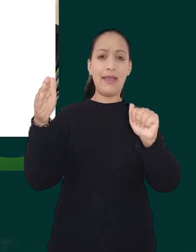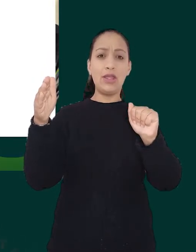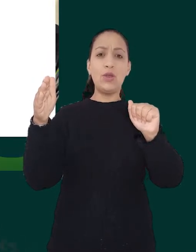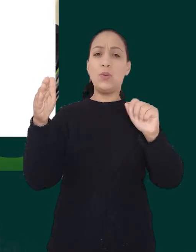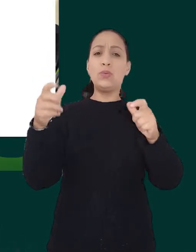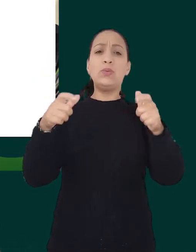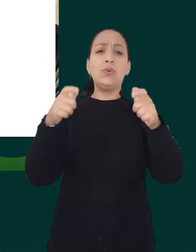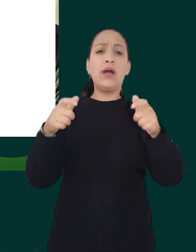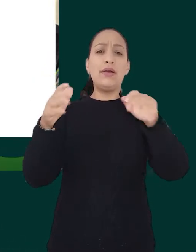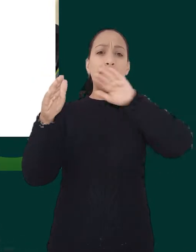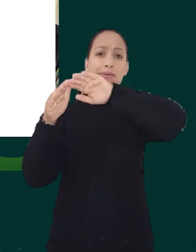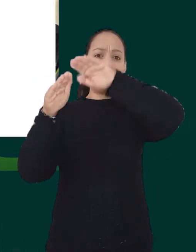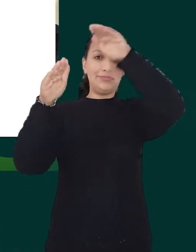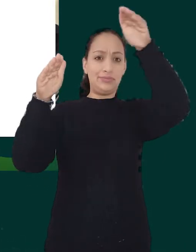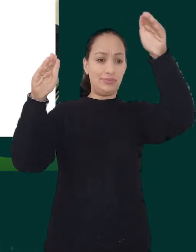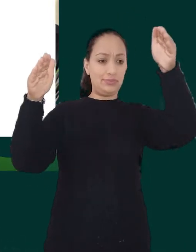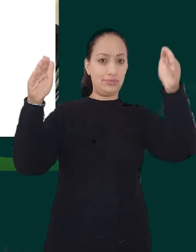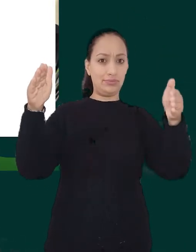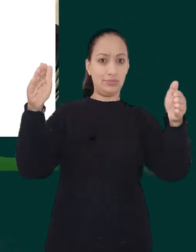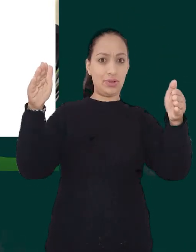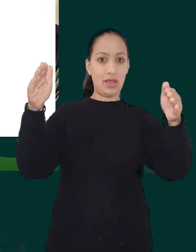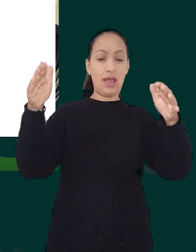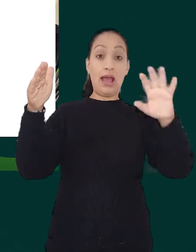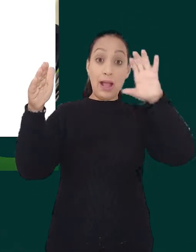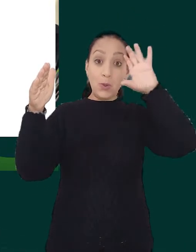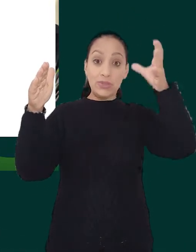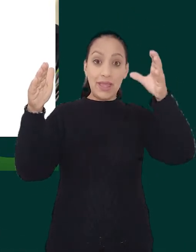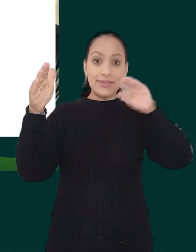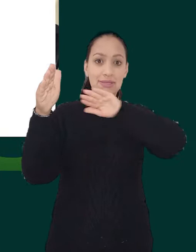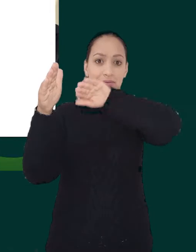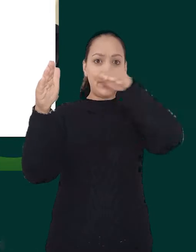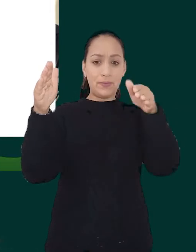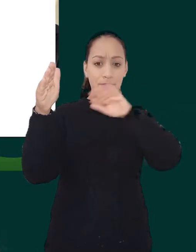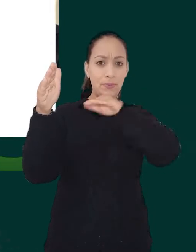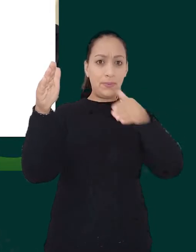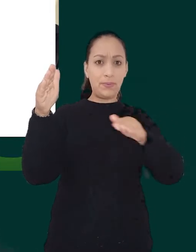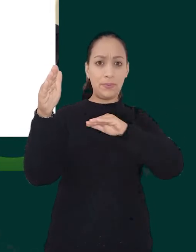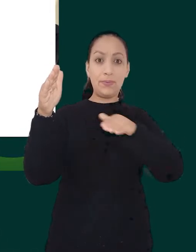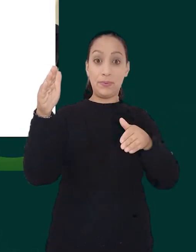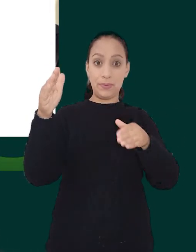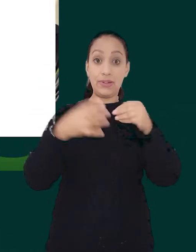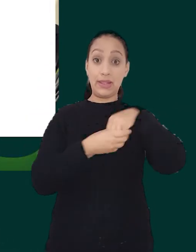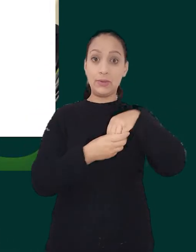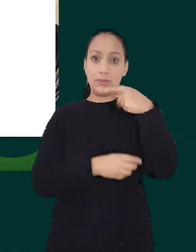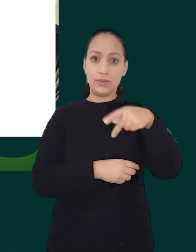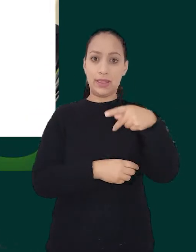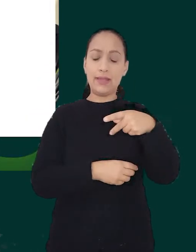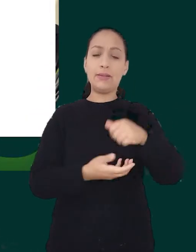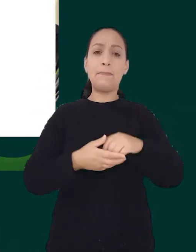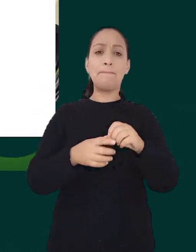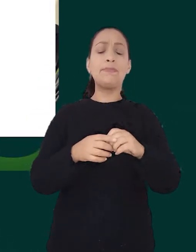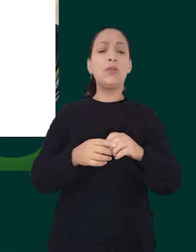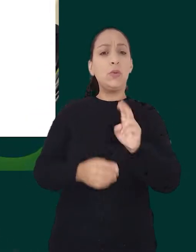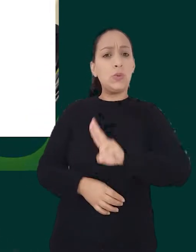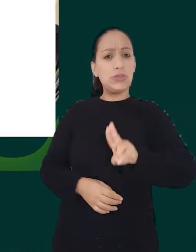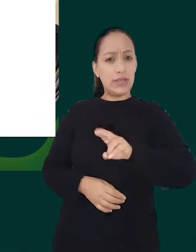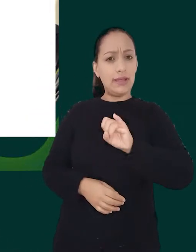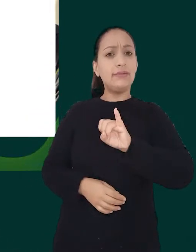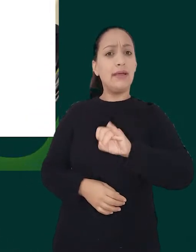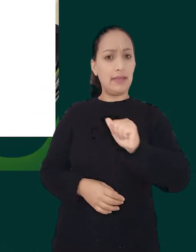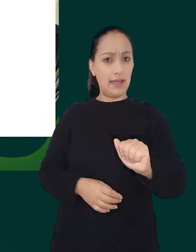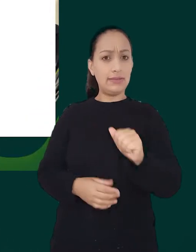ocorre dentro dela, né? E a inteligência artificial, sim, é utilizada dentro dos jogos, mas posso ser sincero que ela não